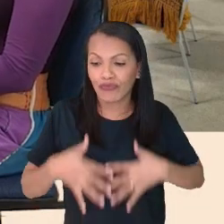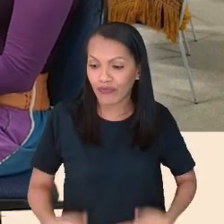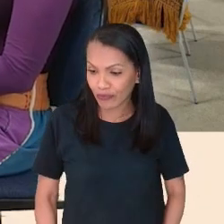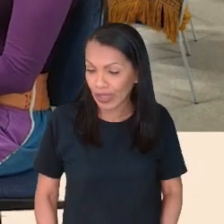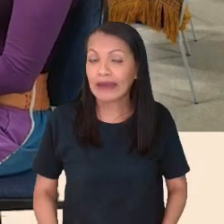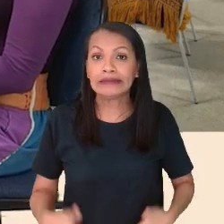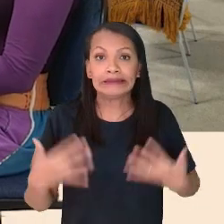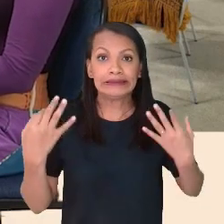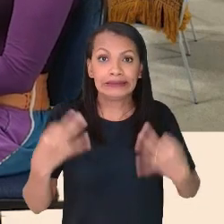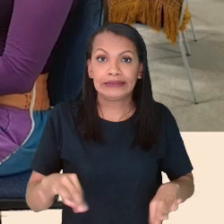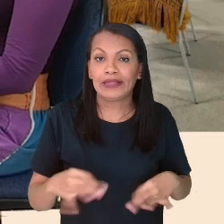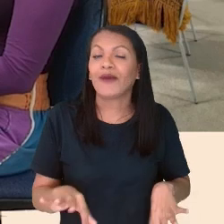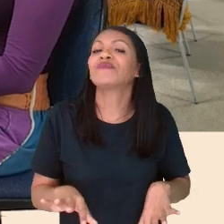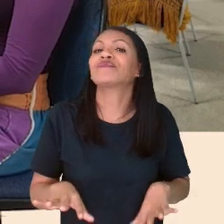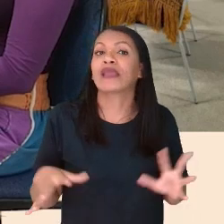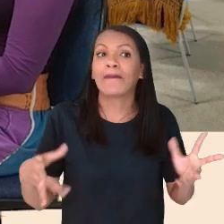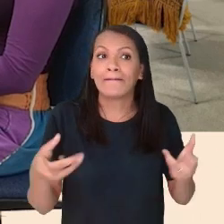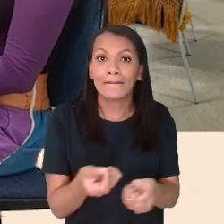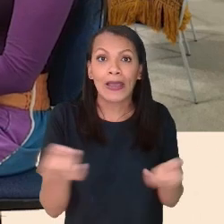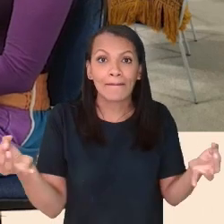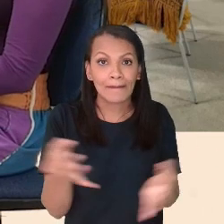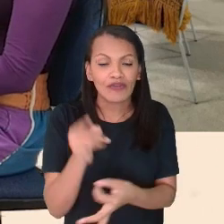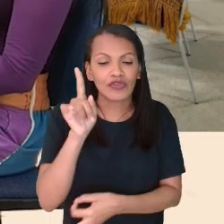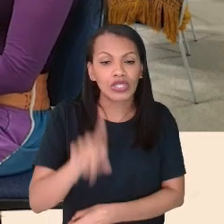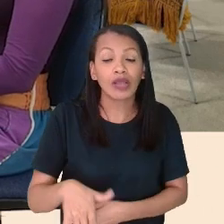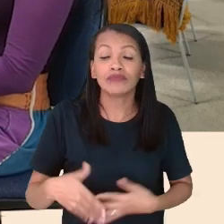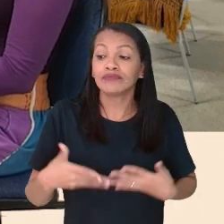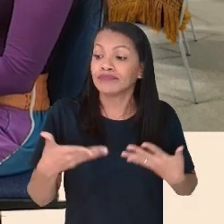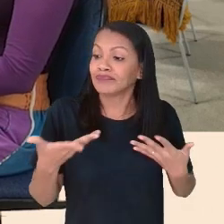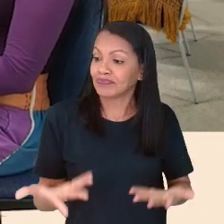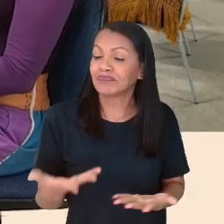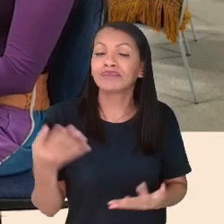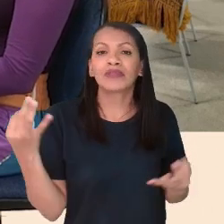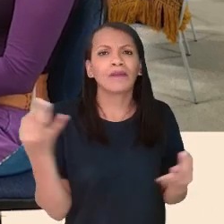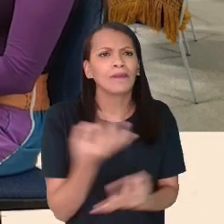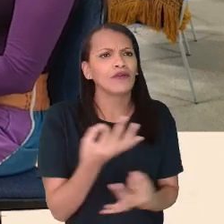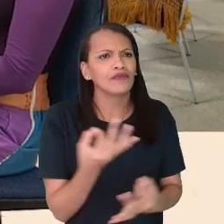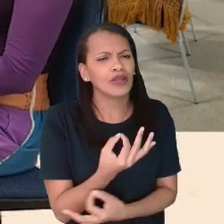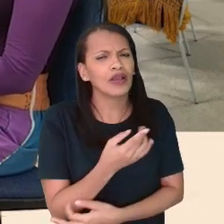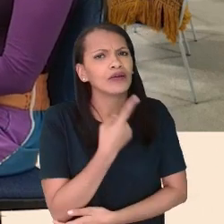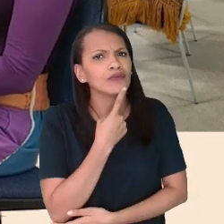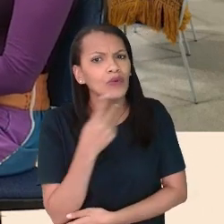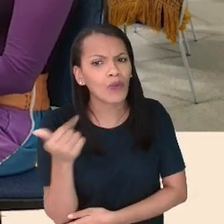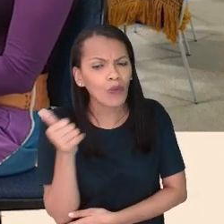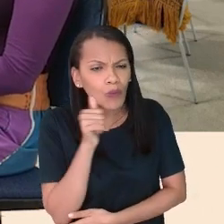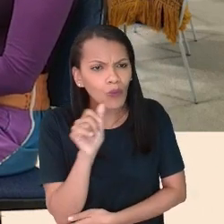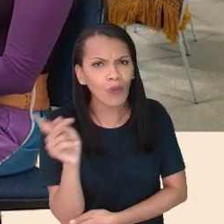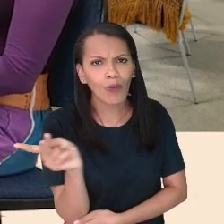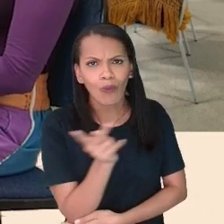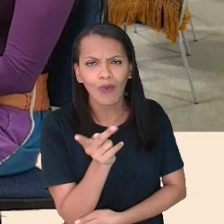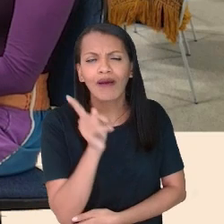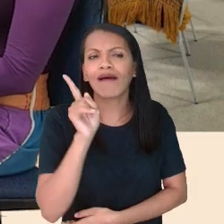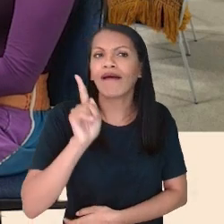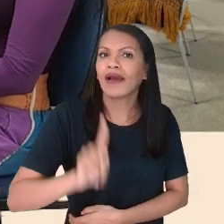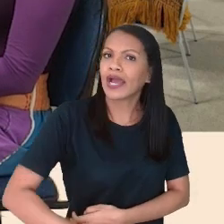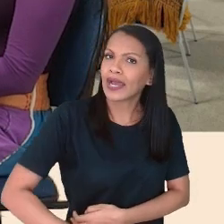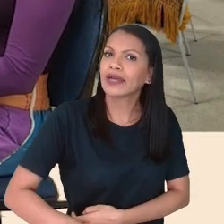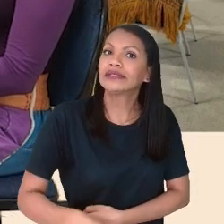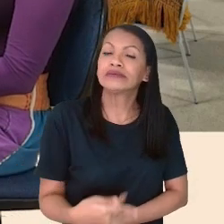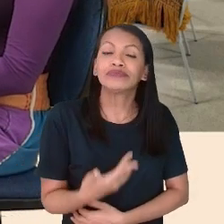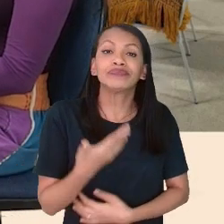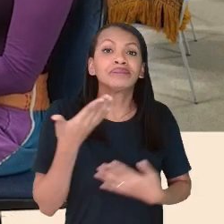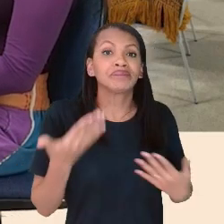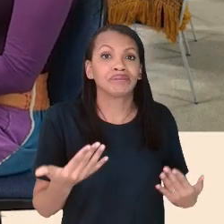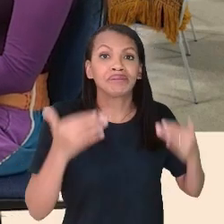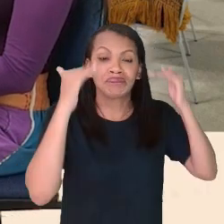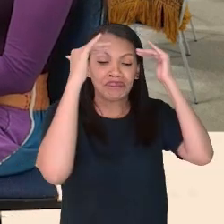elegância, existe o ato de ser elegante, e Dona Nise e a Dorina eram extremamente elegantes em